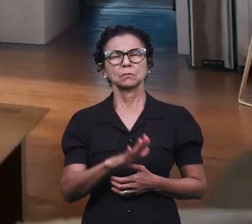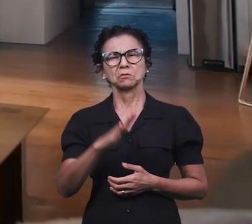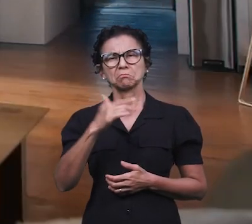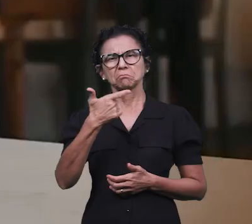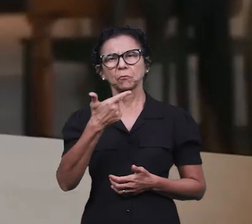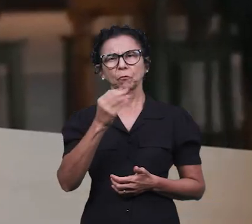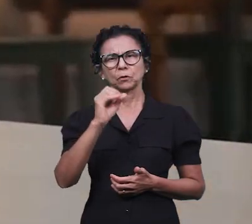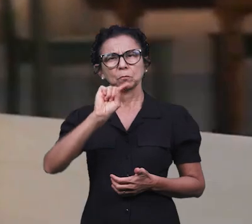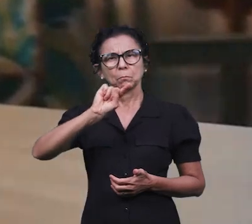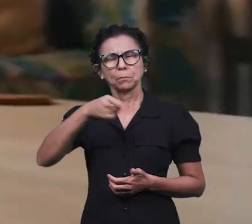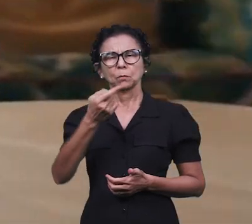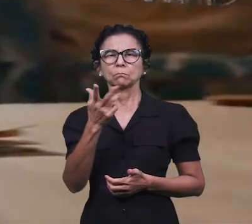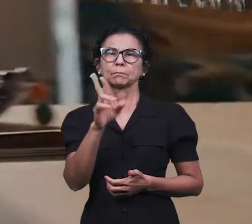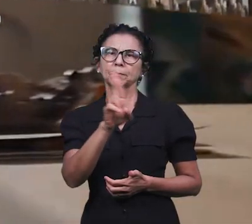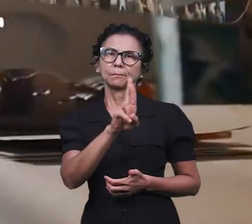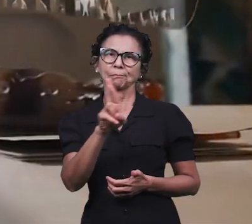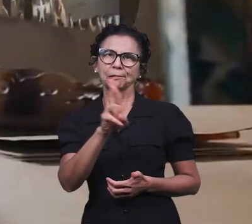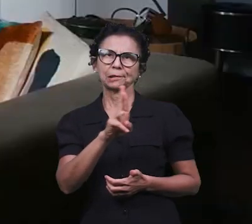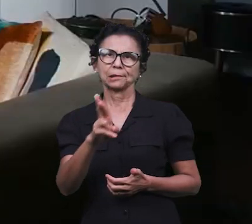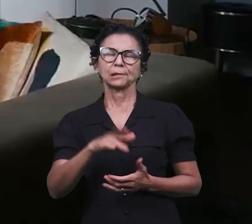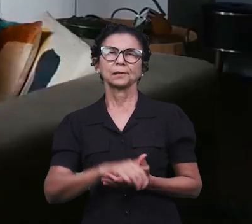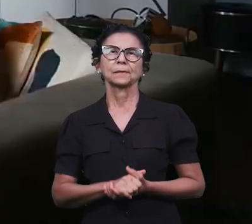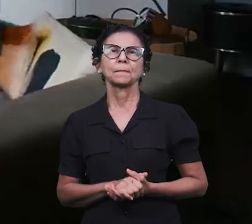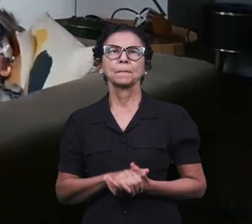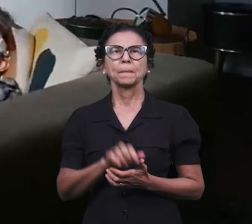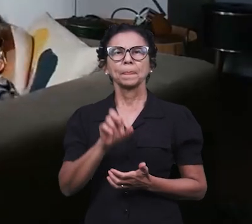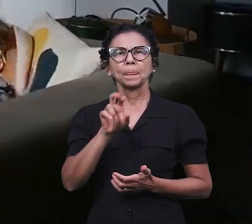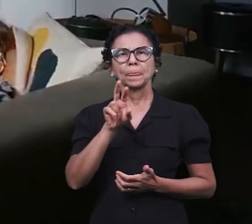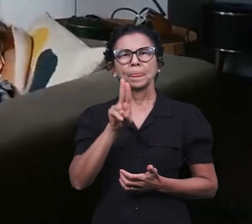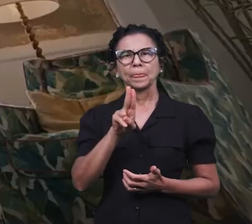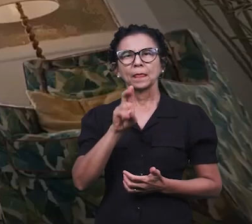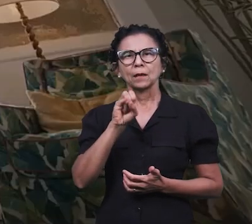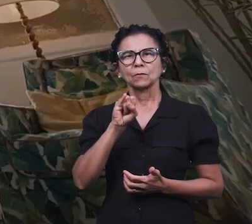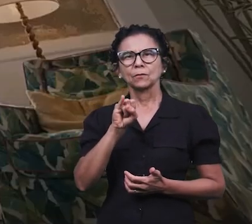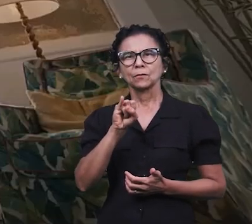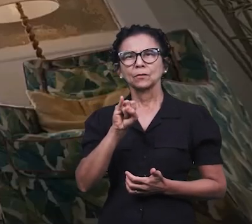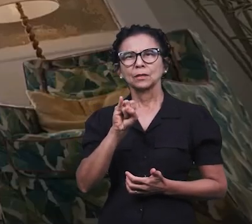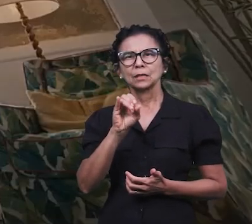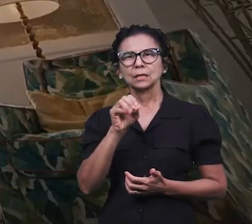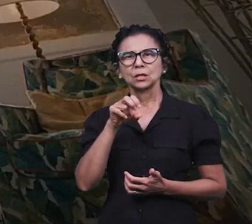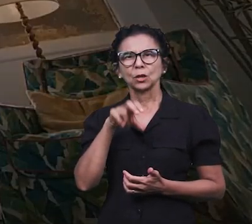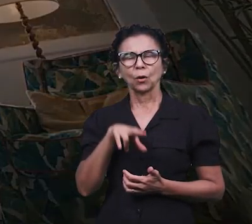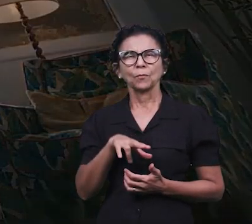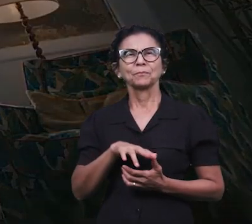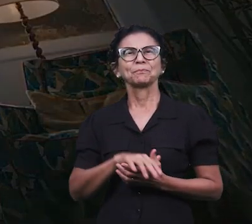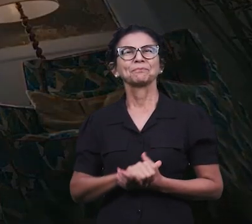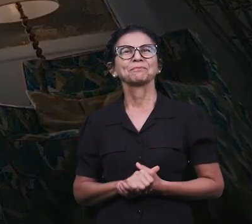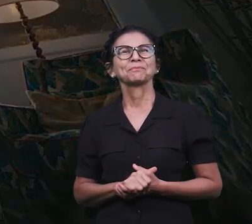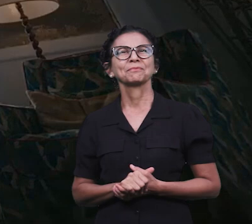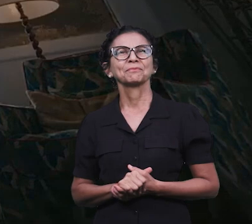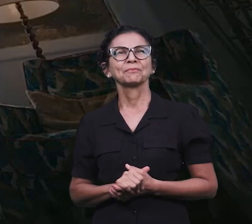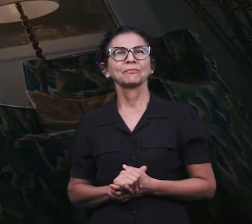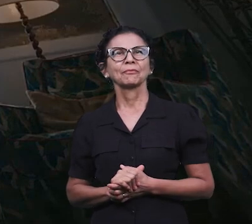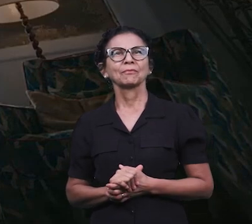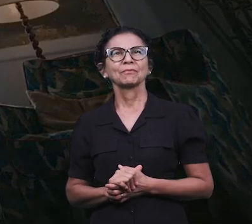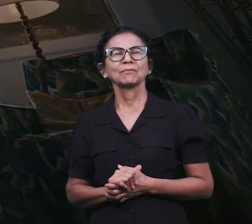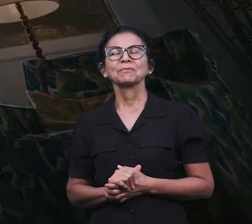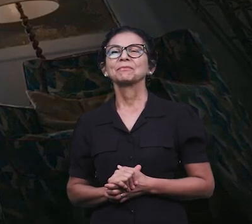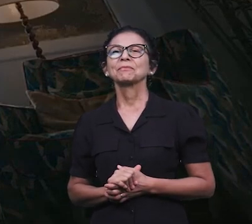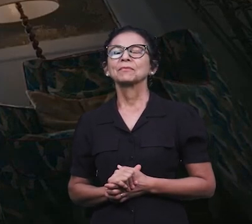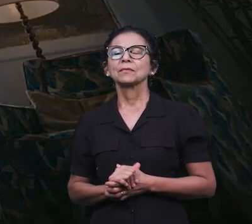mil. O chamado Vision Pro da Apple, né? Você põe aquele óculos ali e você consegue fazer uma série